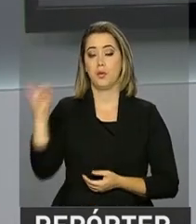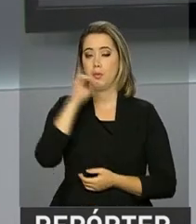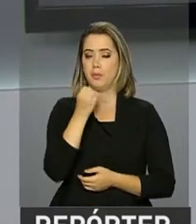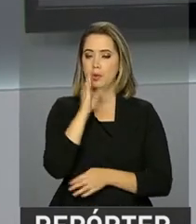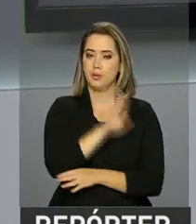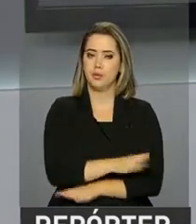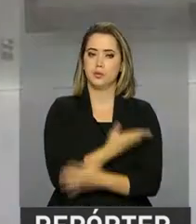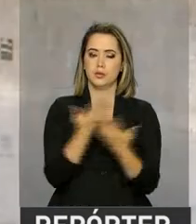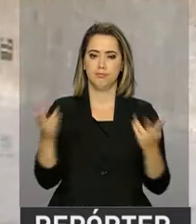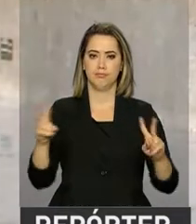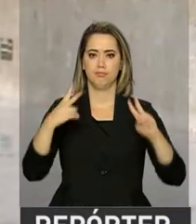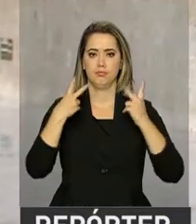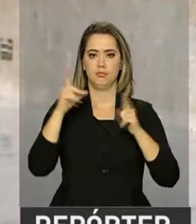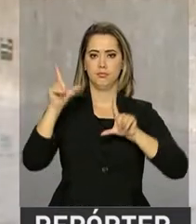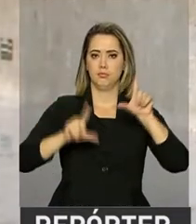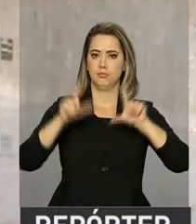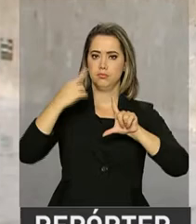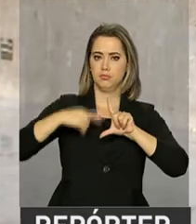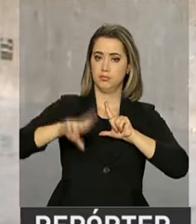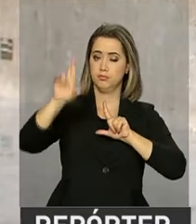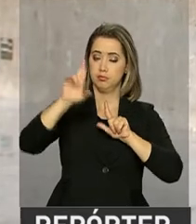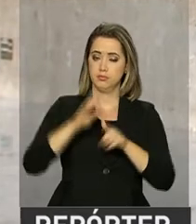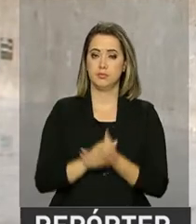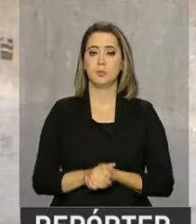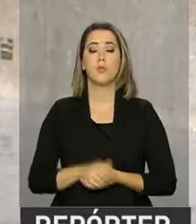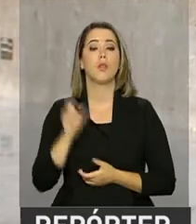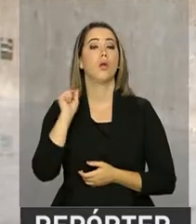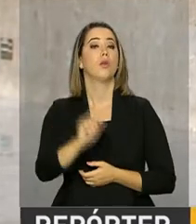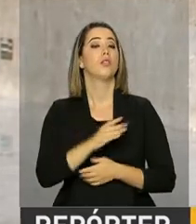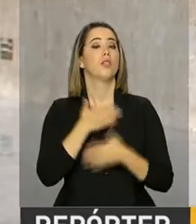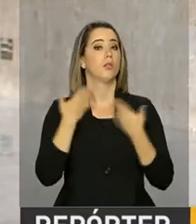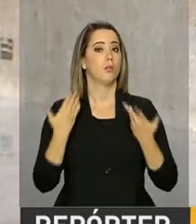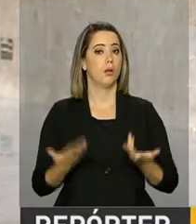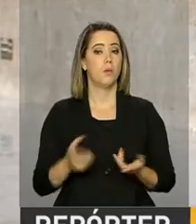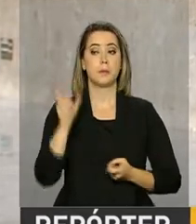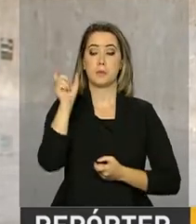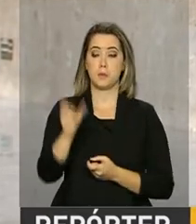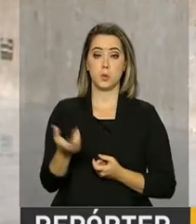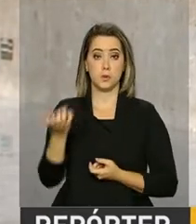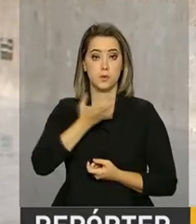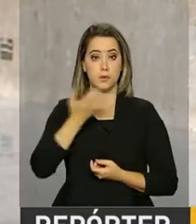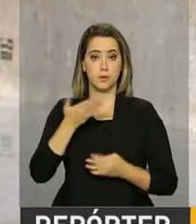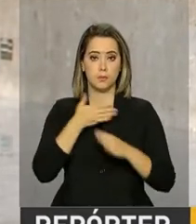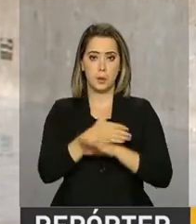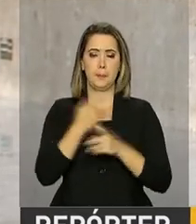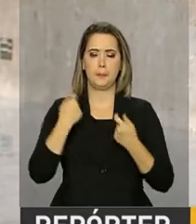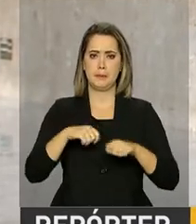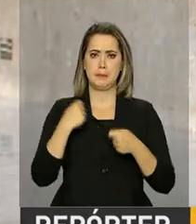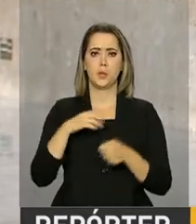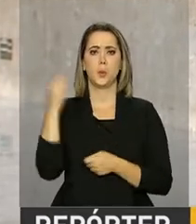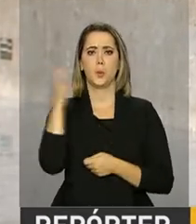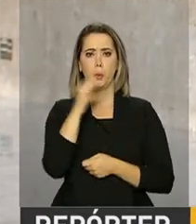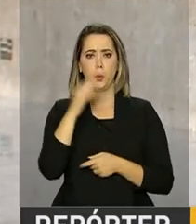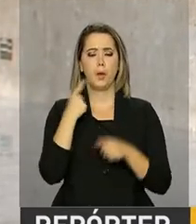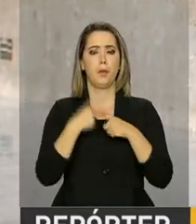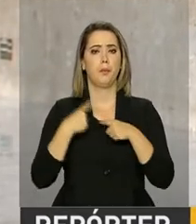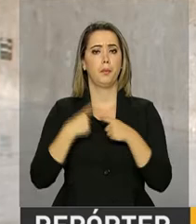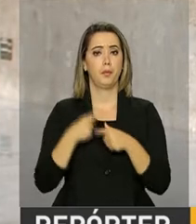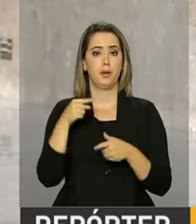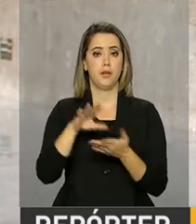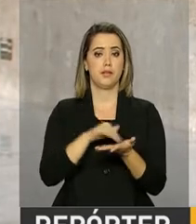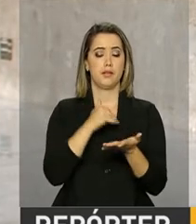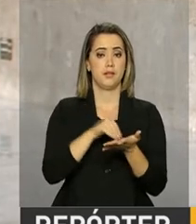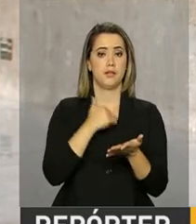roberto boa tarde a todos que nos assistem na tv nbr e olha o roberto os interessados devem se apressar já que essas inscrições